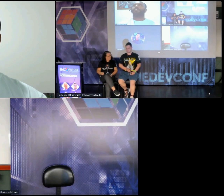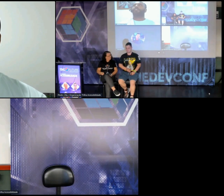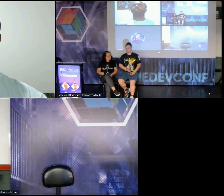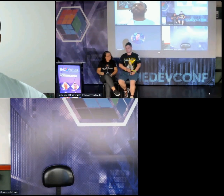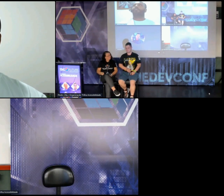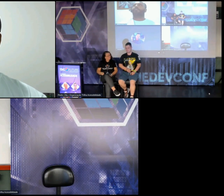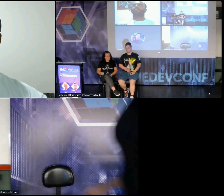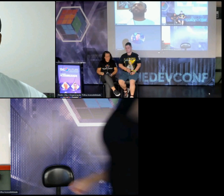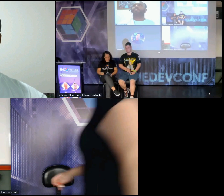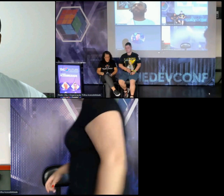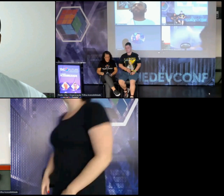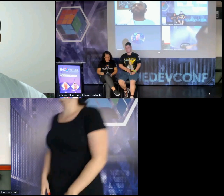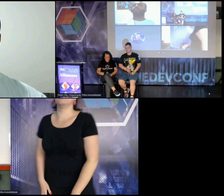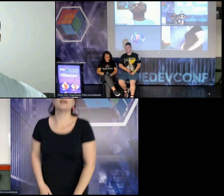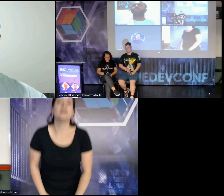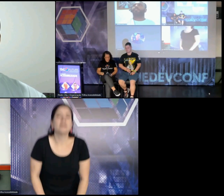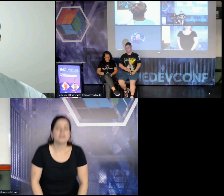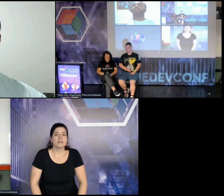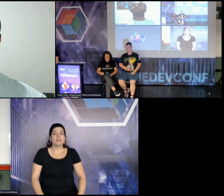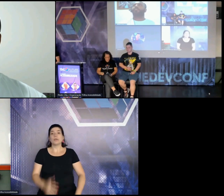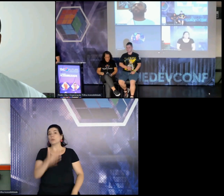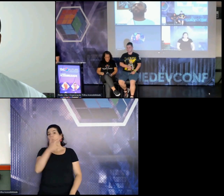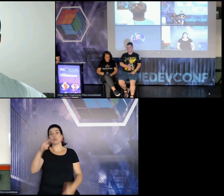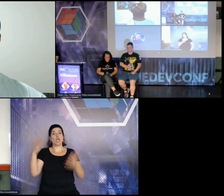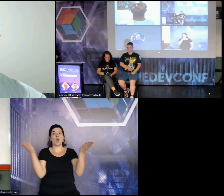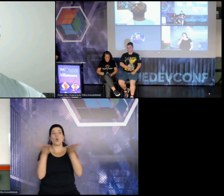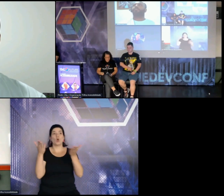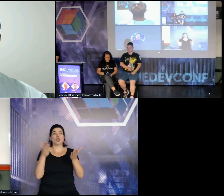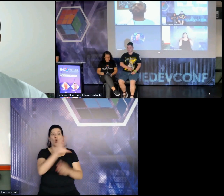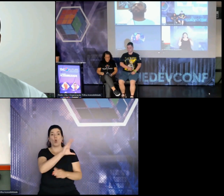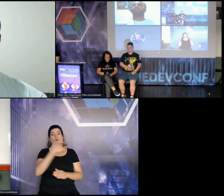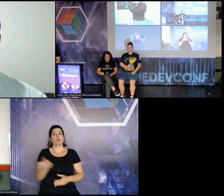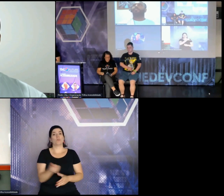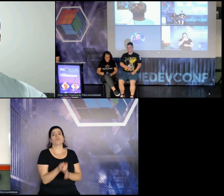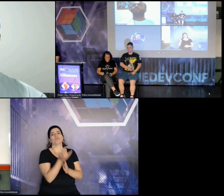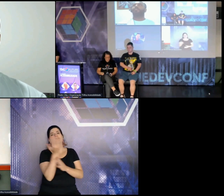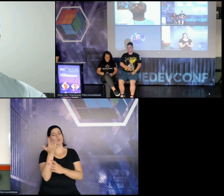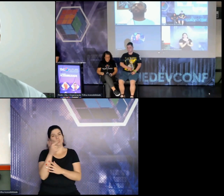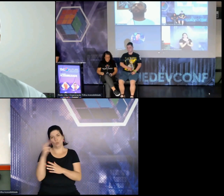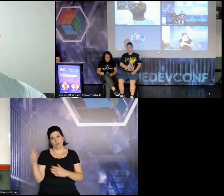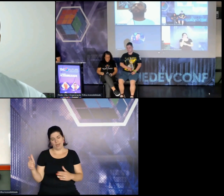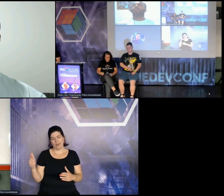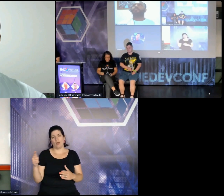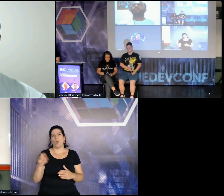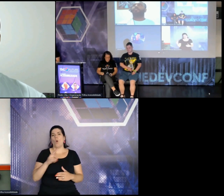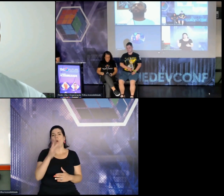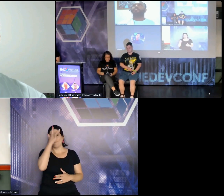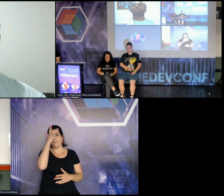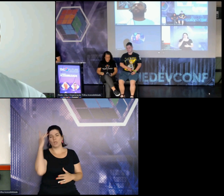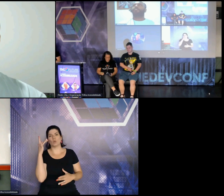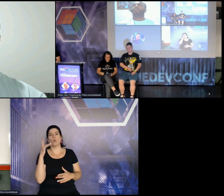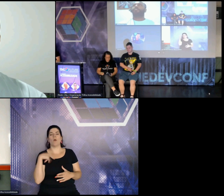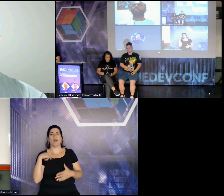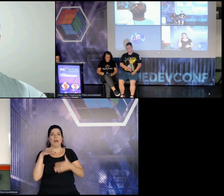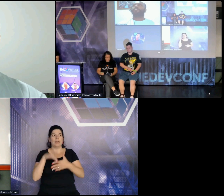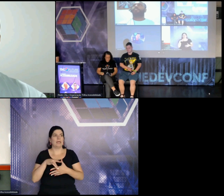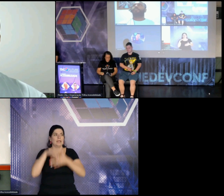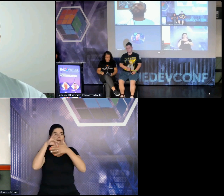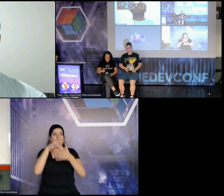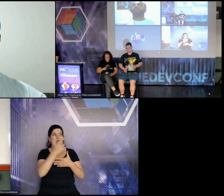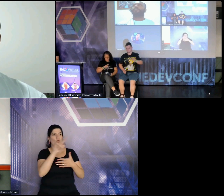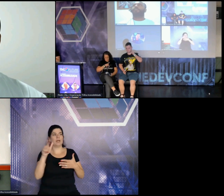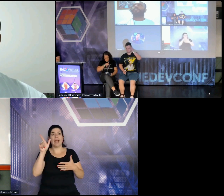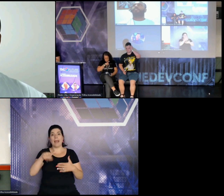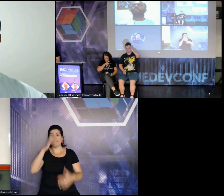Então, nós não temos hoje tantos coordenadores ou tantas pessoas nos cargos de liderança que são pessoas